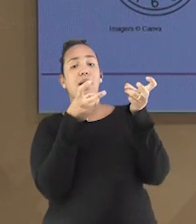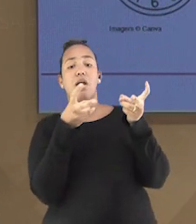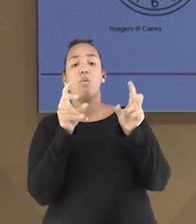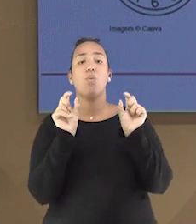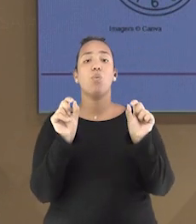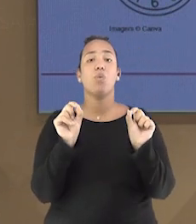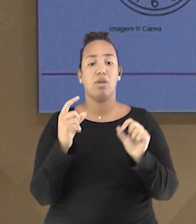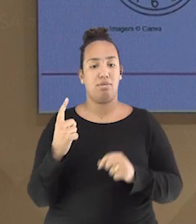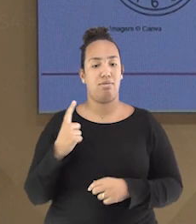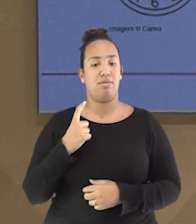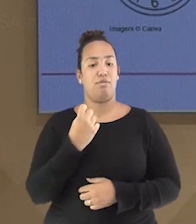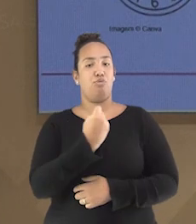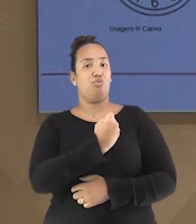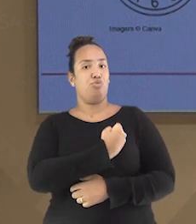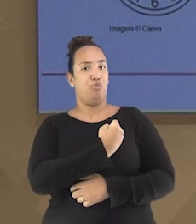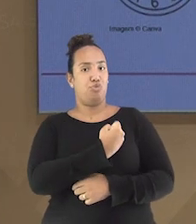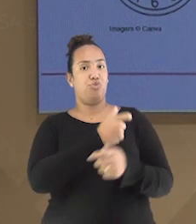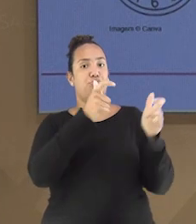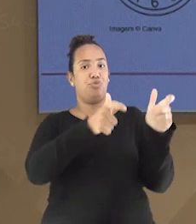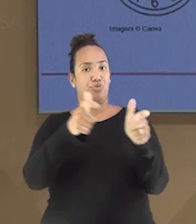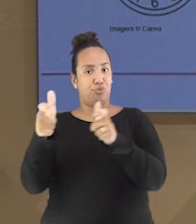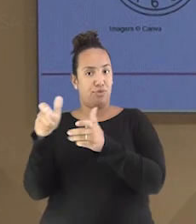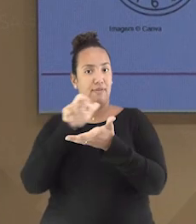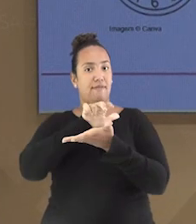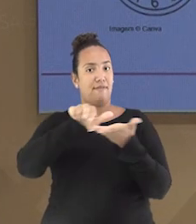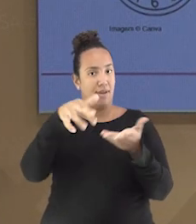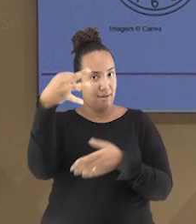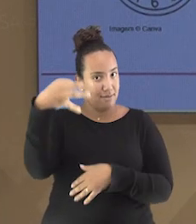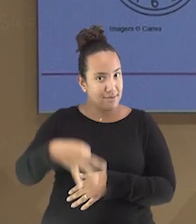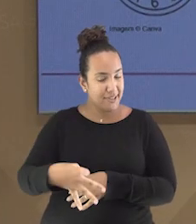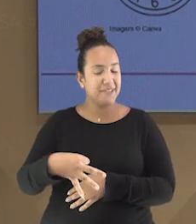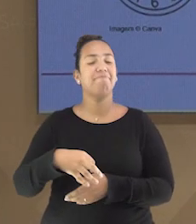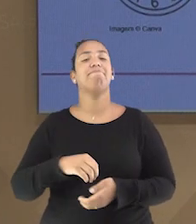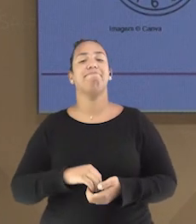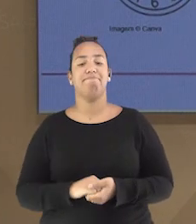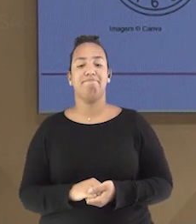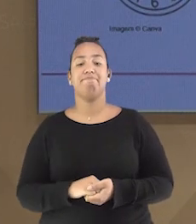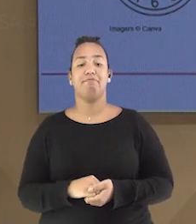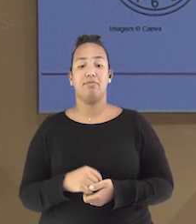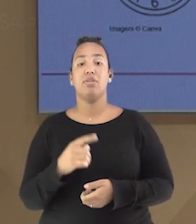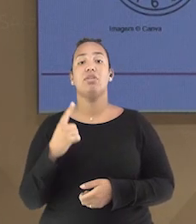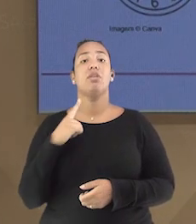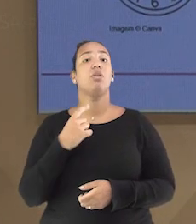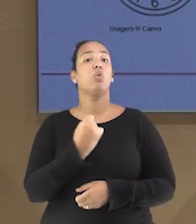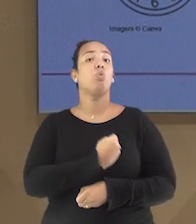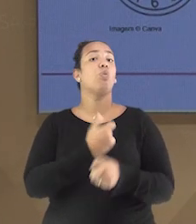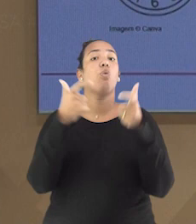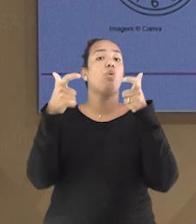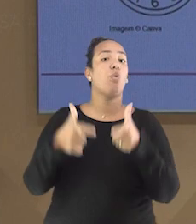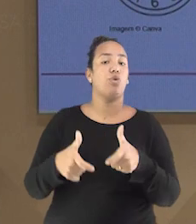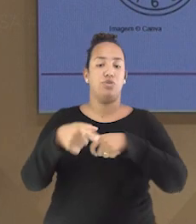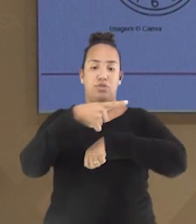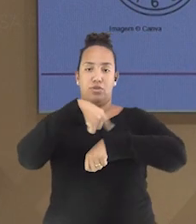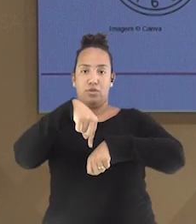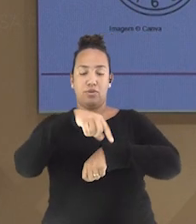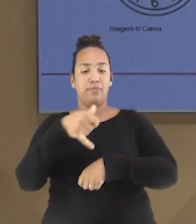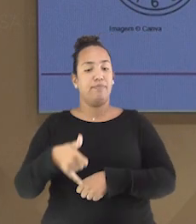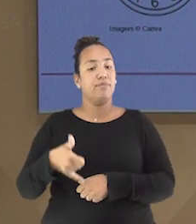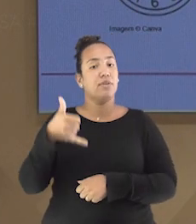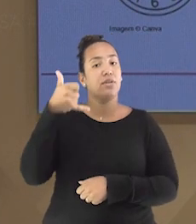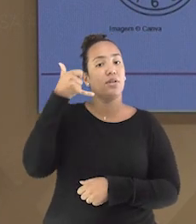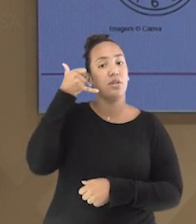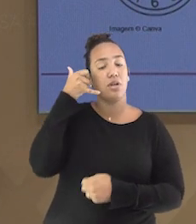presença de números em vários lugares, não é mesmo? Vemos os números nos relógios, no celular, nas placas